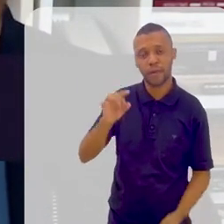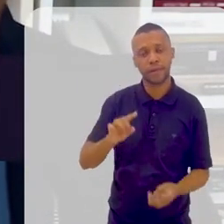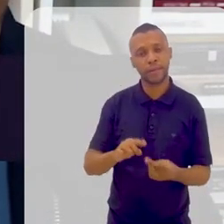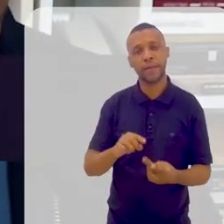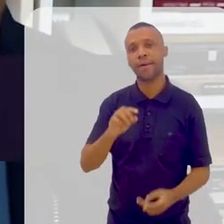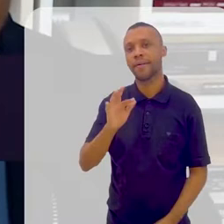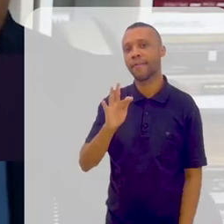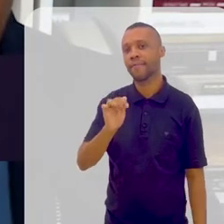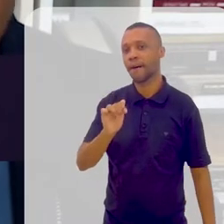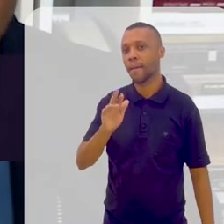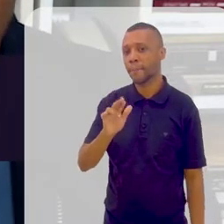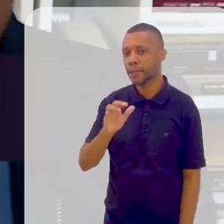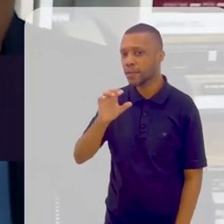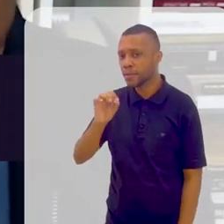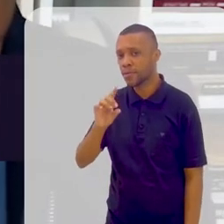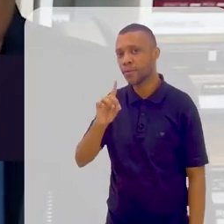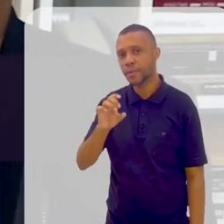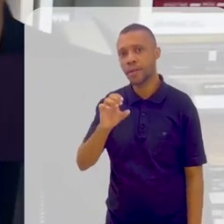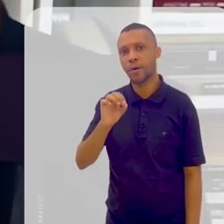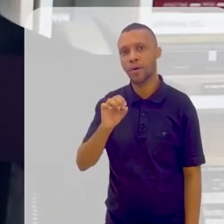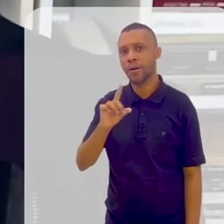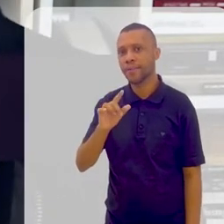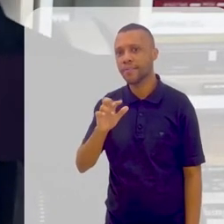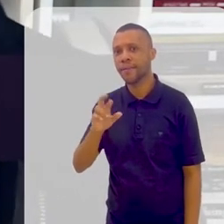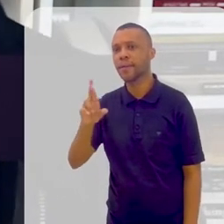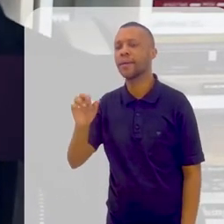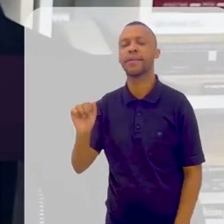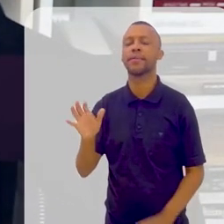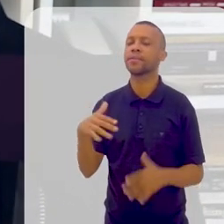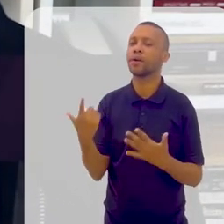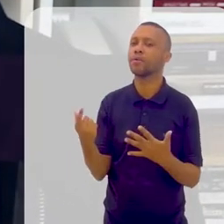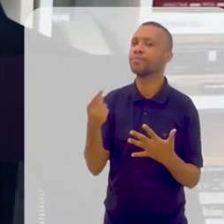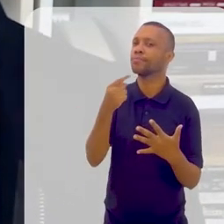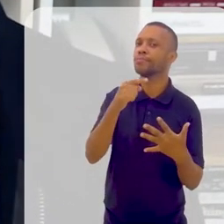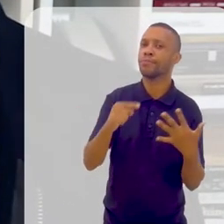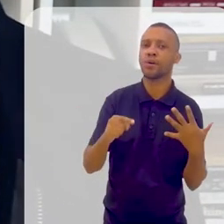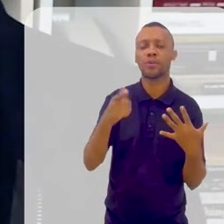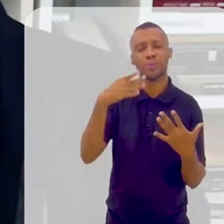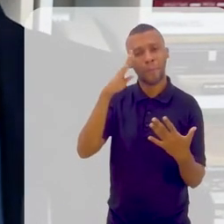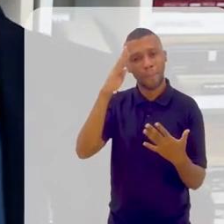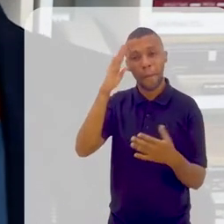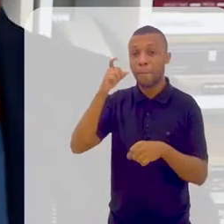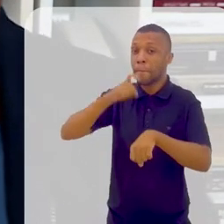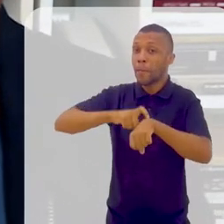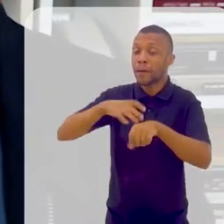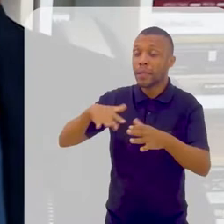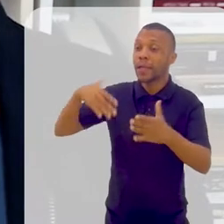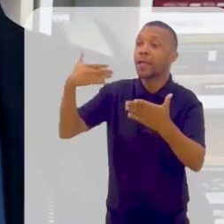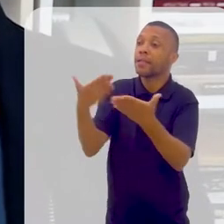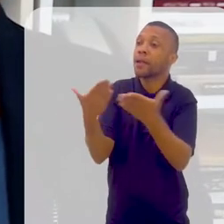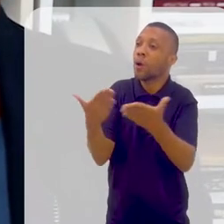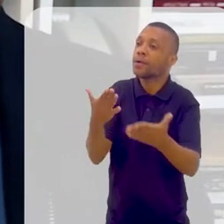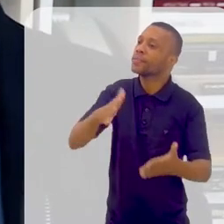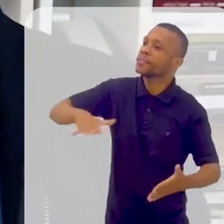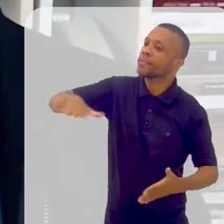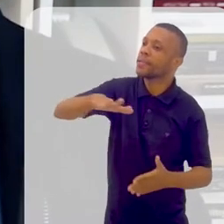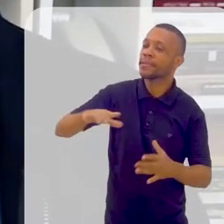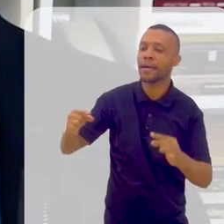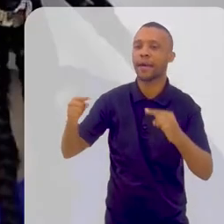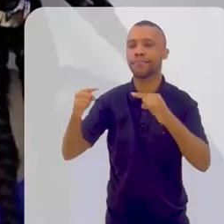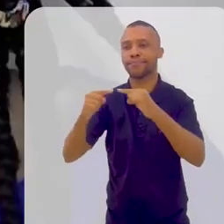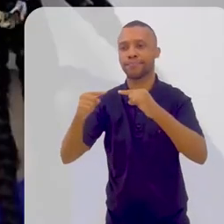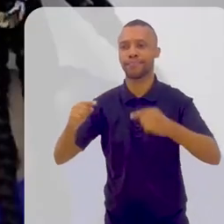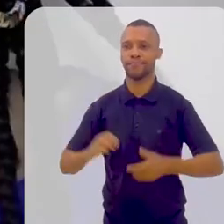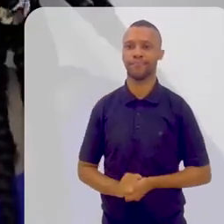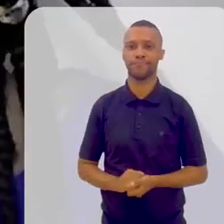França, Fabrício Boliveira e tantos outros. Quais você diria que foram os seus grandes momentos até agora nesse campo?